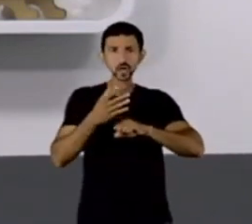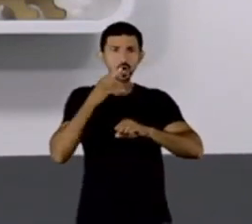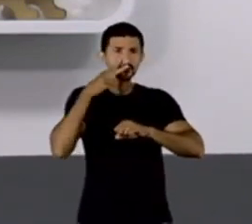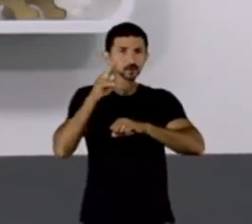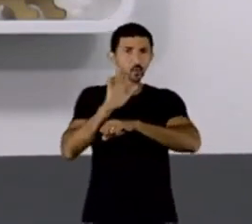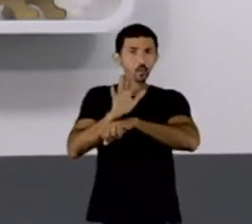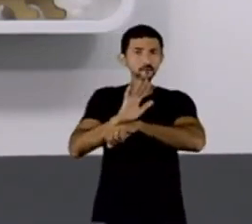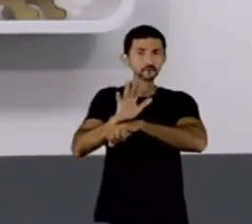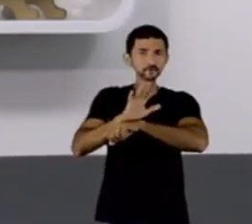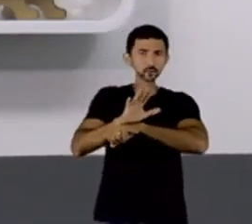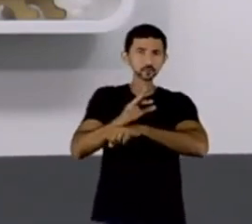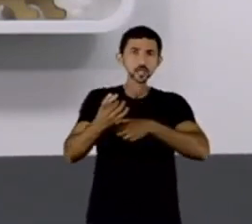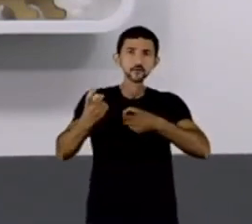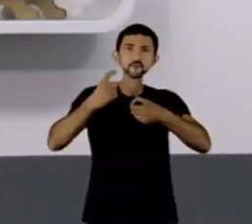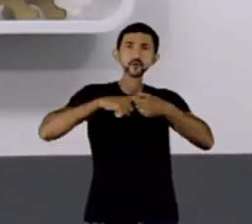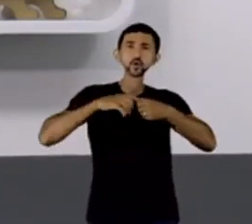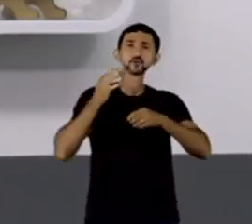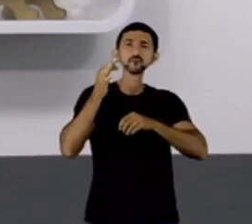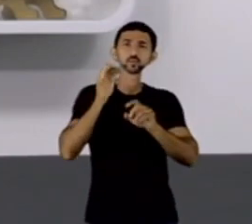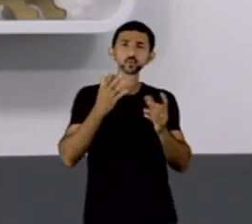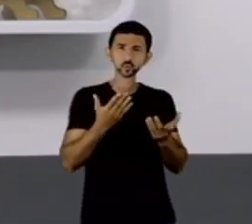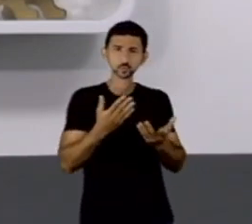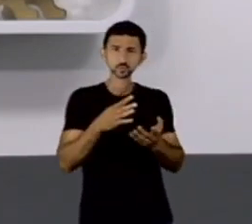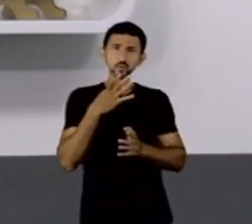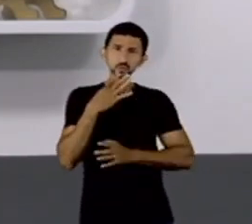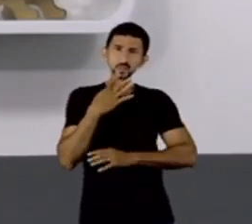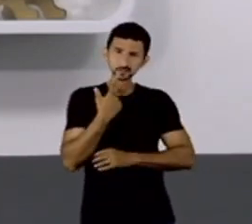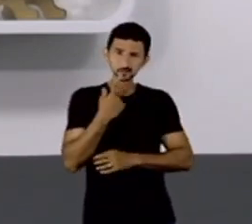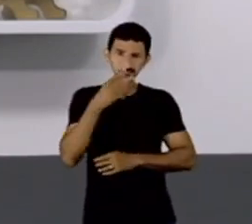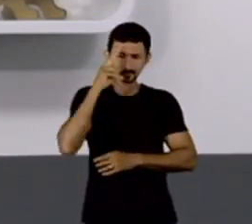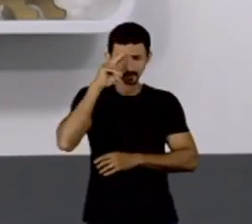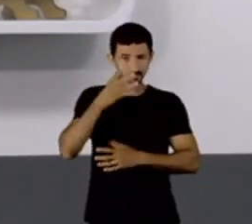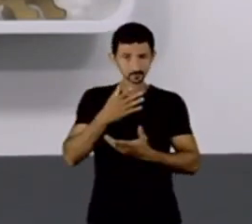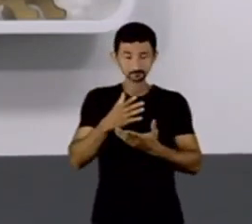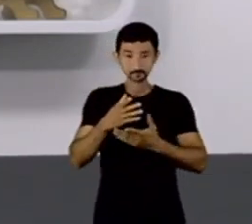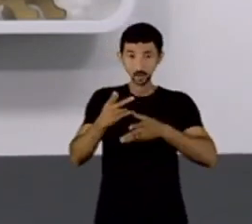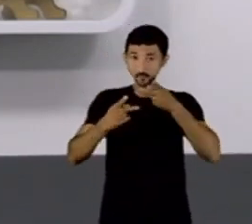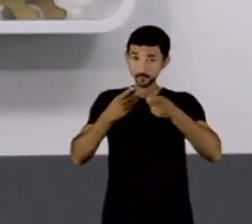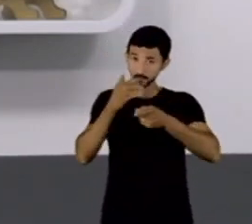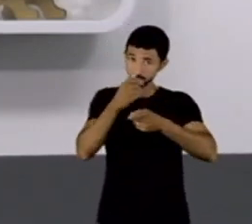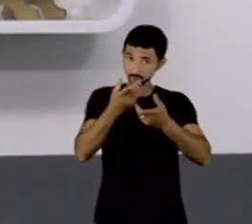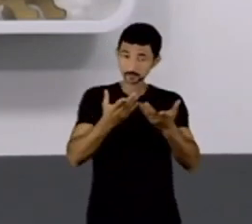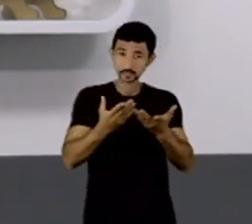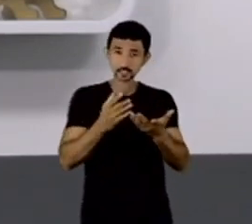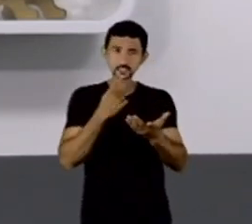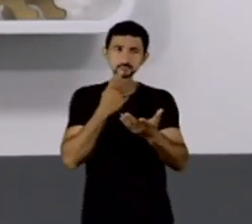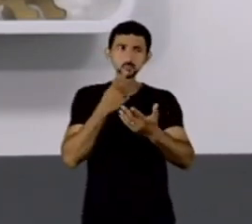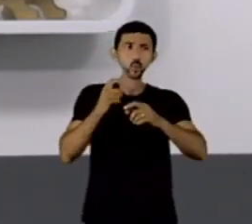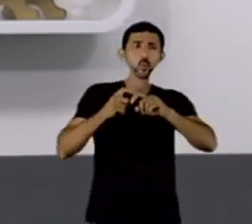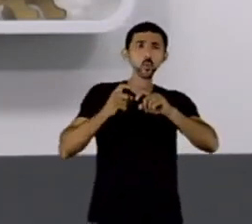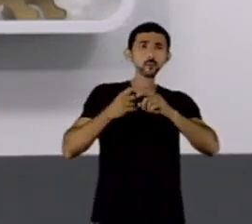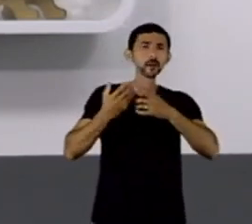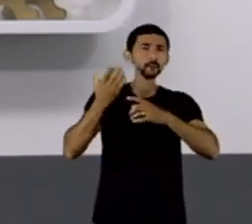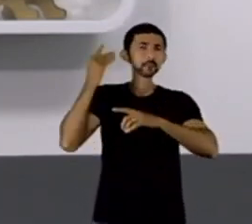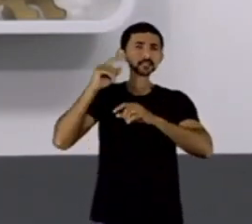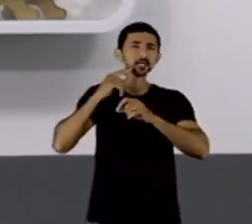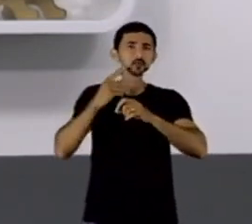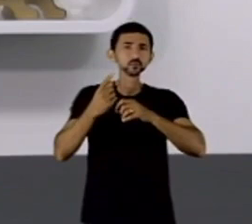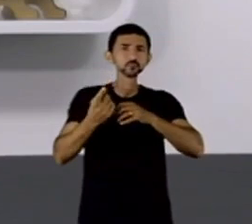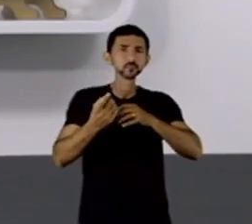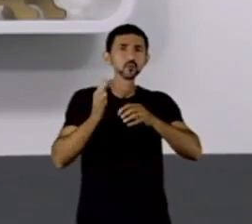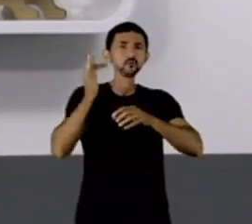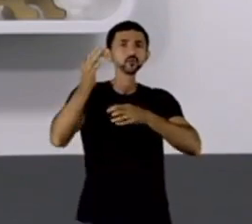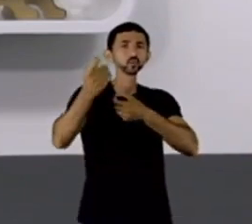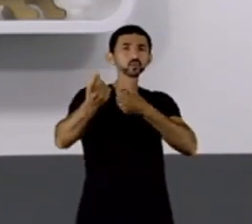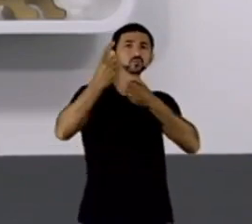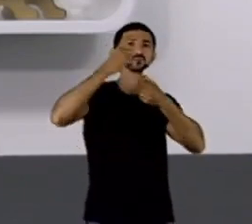assistido o filme De Volta para o Futuro. E aí, se eu disser para você assim, olha, o Dr. Doc, ele voltou do futuro.